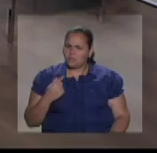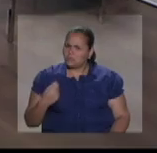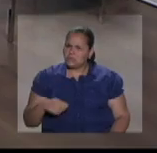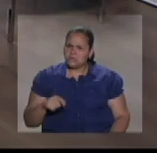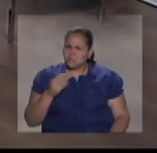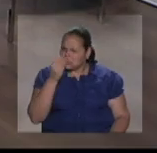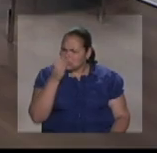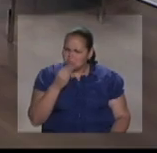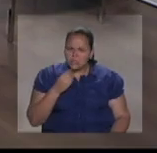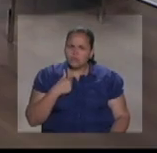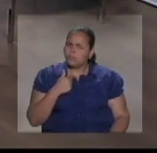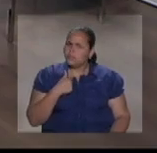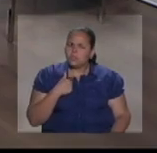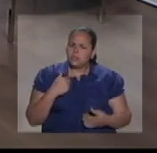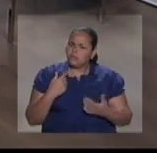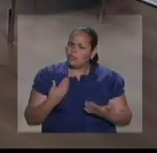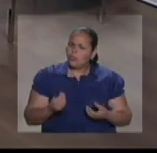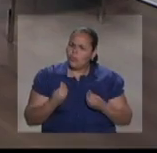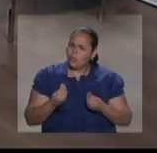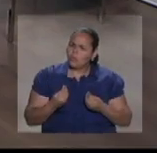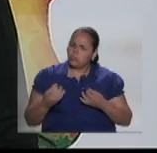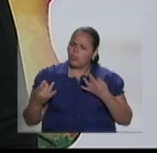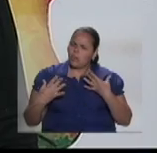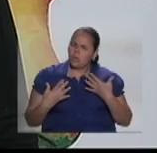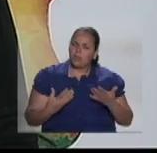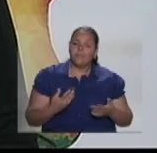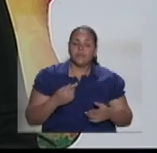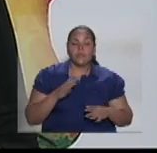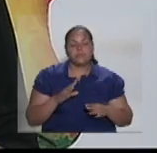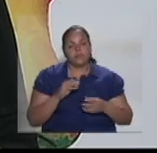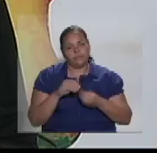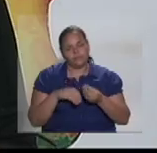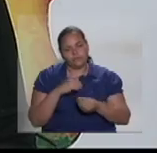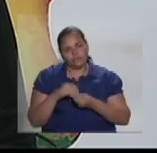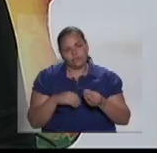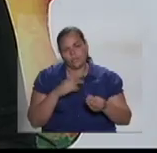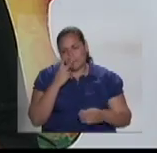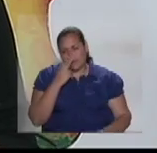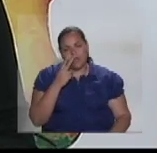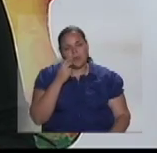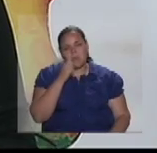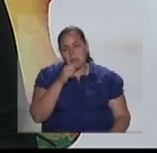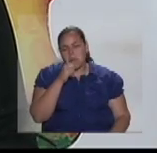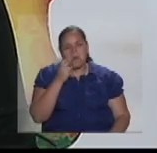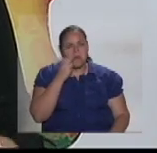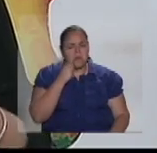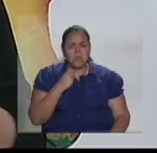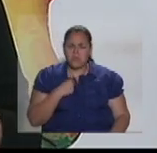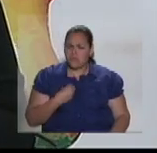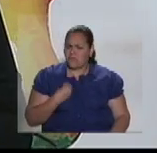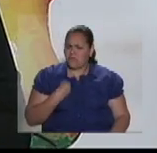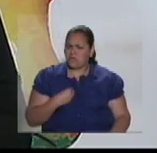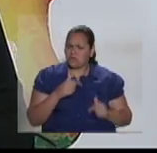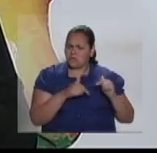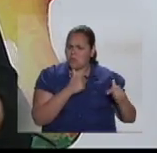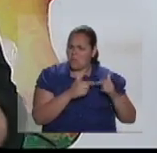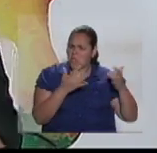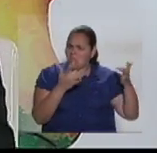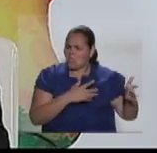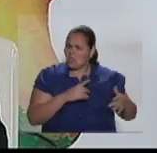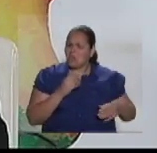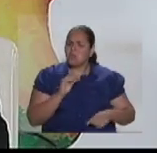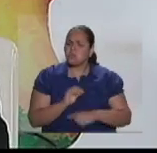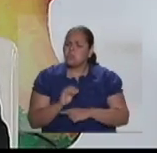mais protetoras, né? Ele não precisa mais de mim. Então, assim, tem um misto de decepção, né? Mas eu abri mão da minha vida